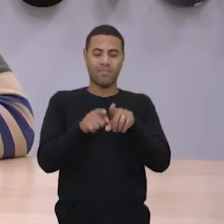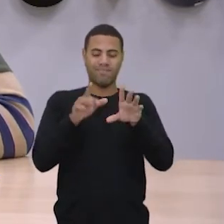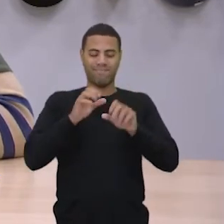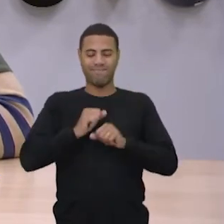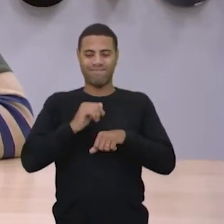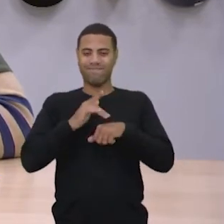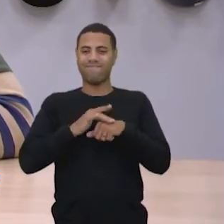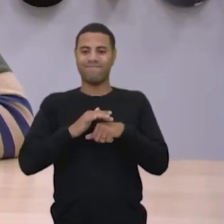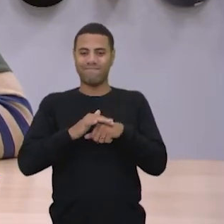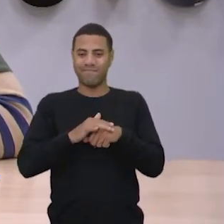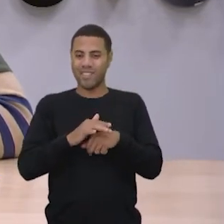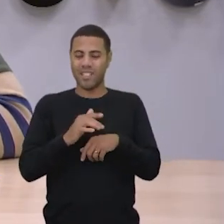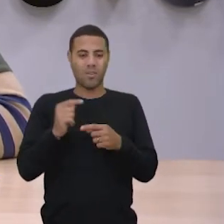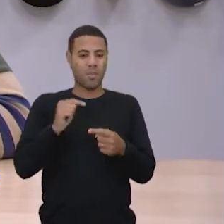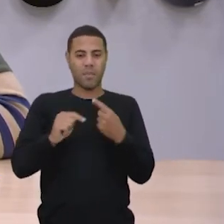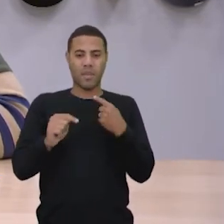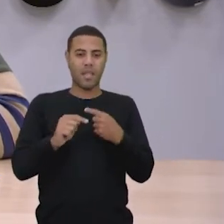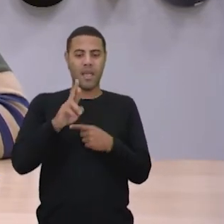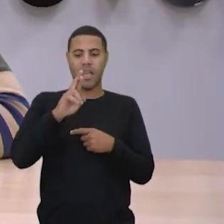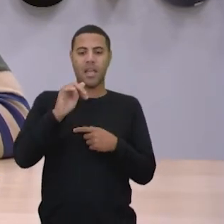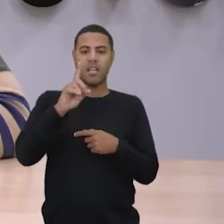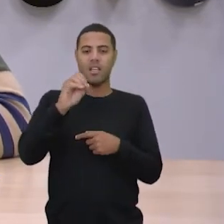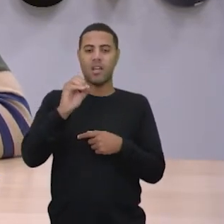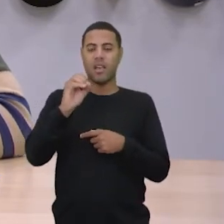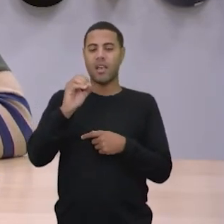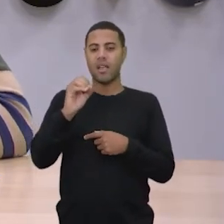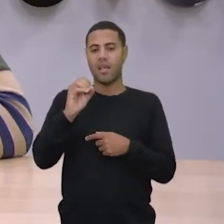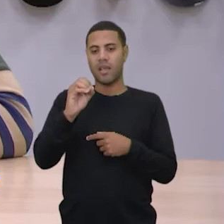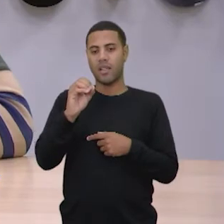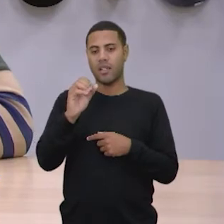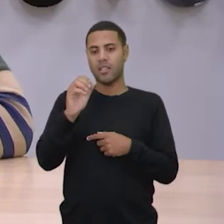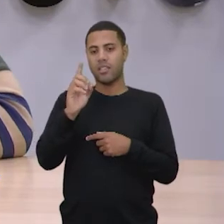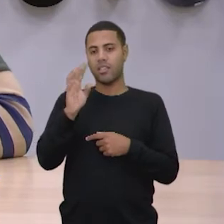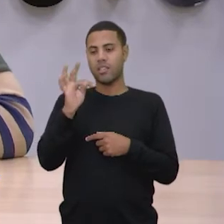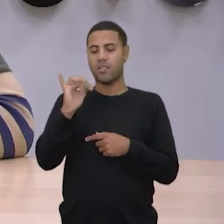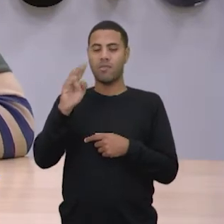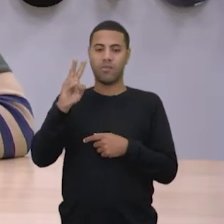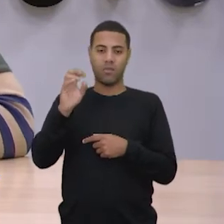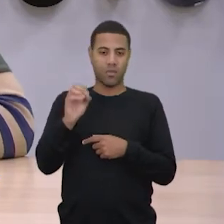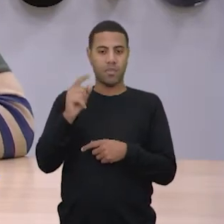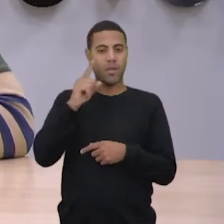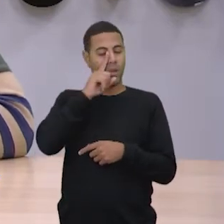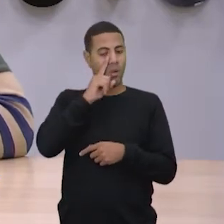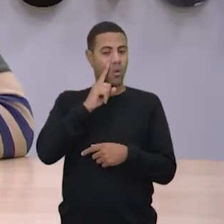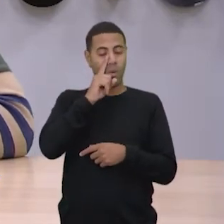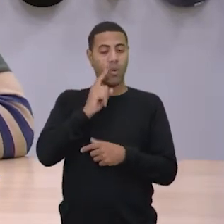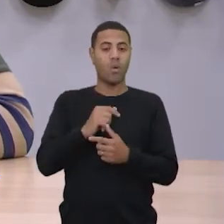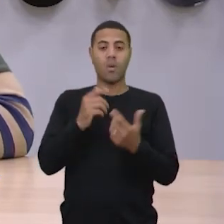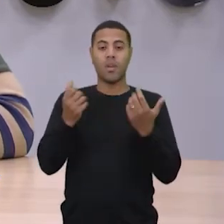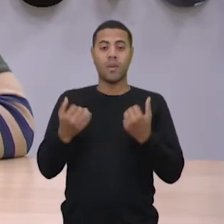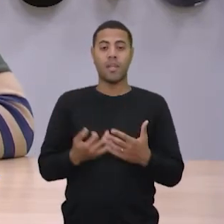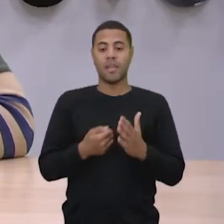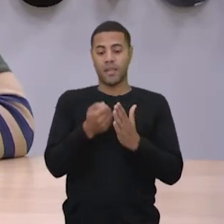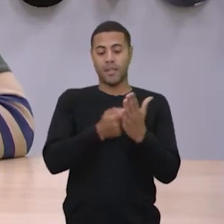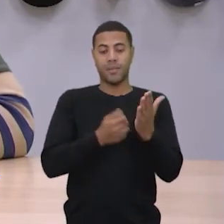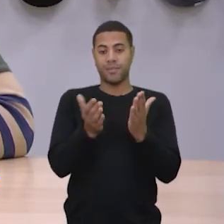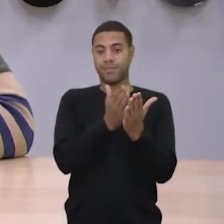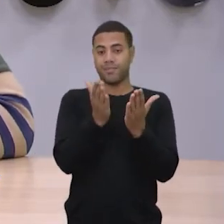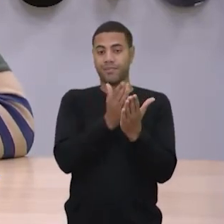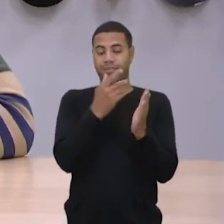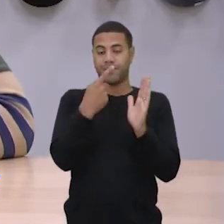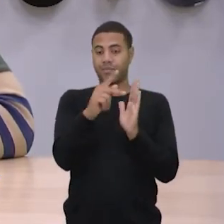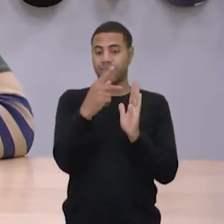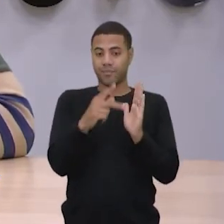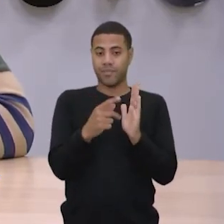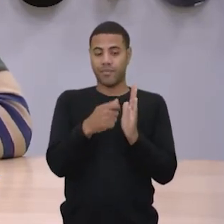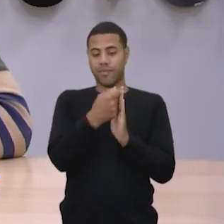adoeceram em decorrência do contato com esses materiais. Tanto que esses livrinhos, esses cadernos dela, né,